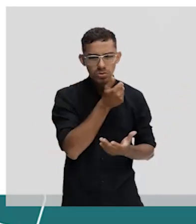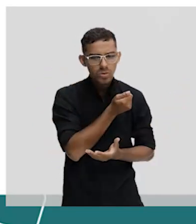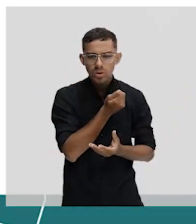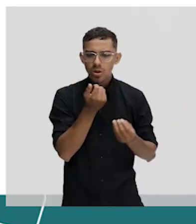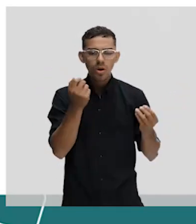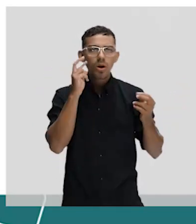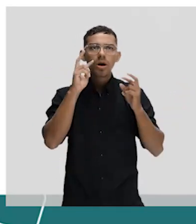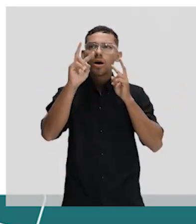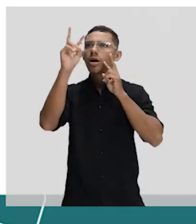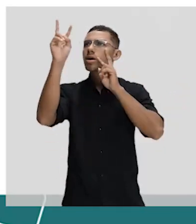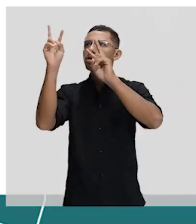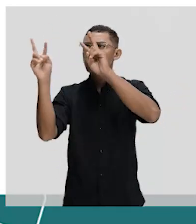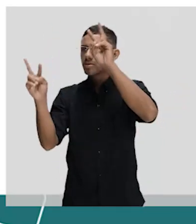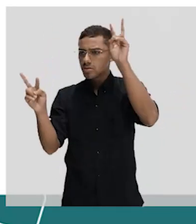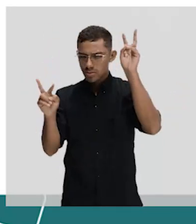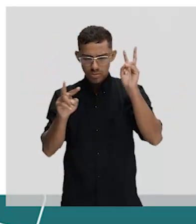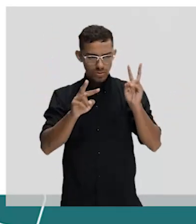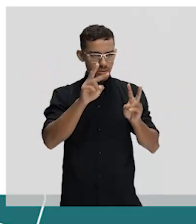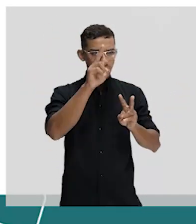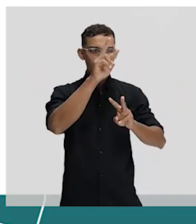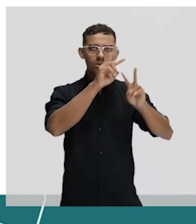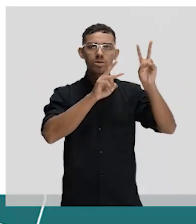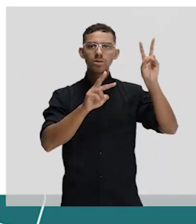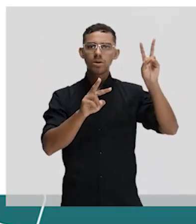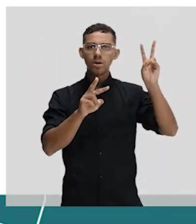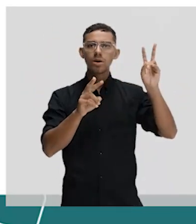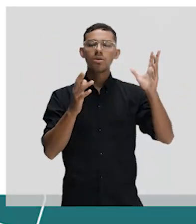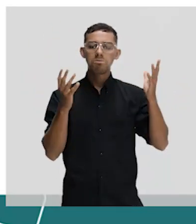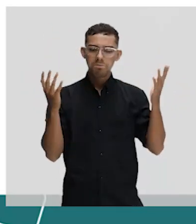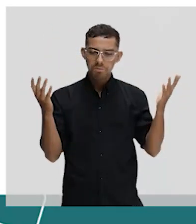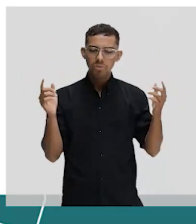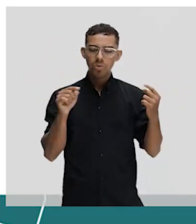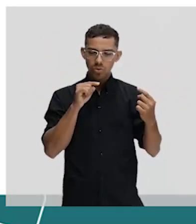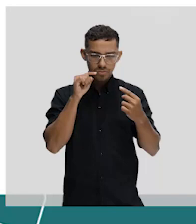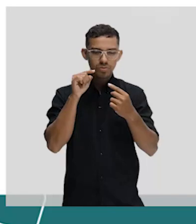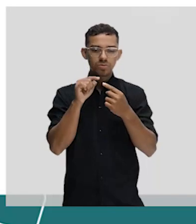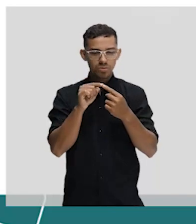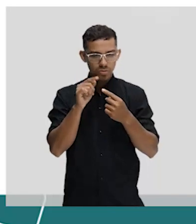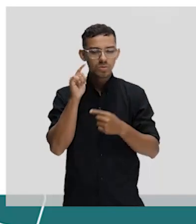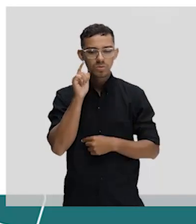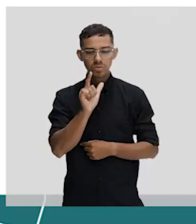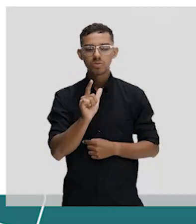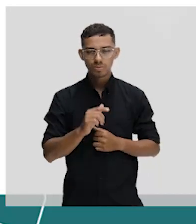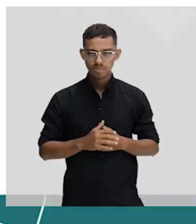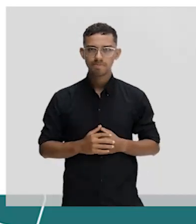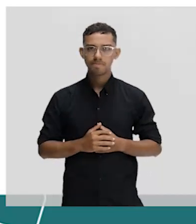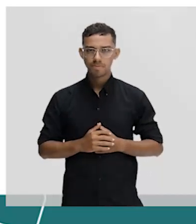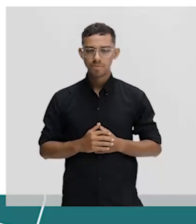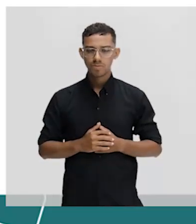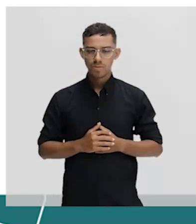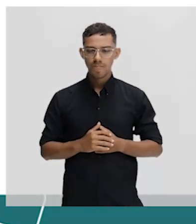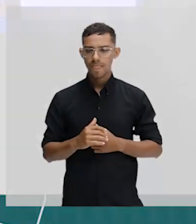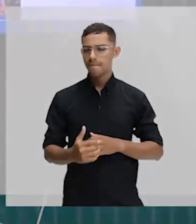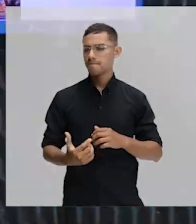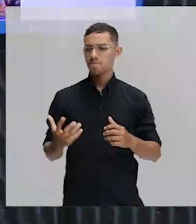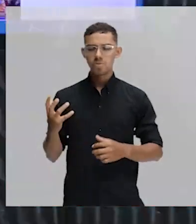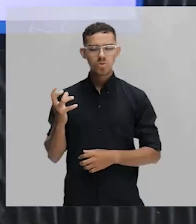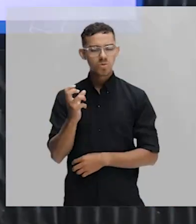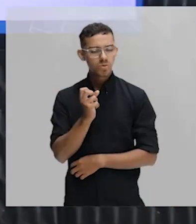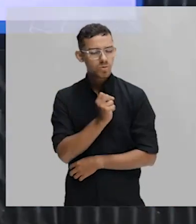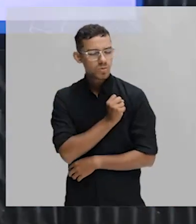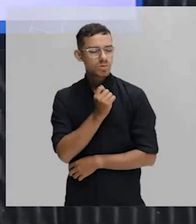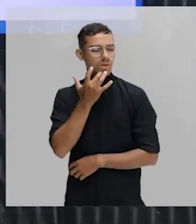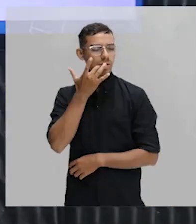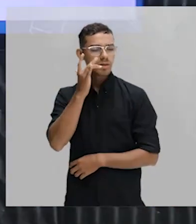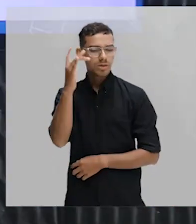para onde eu olho. Pois é, o objetivo era justamente esse. Bom, vamos entender um pouquinho sobre essa opulência, riqueza, ouro, regras, grandiosidade da